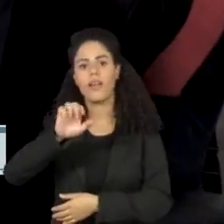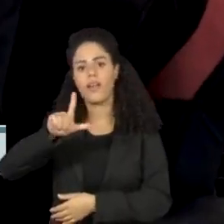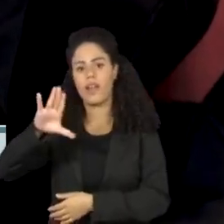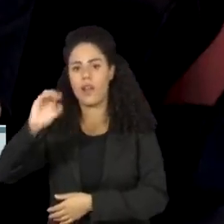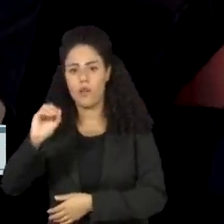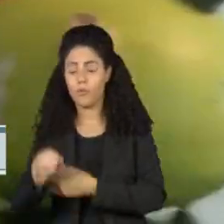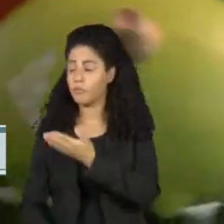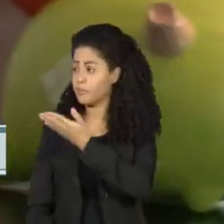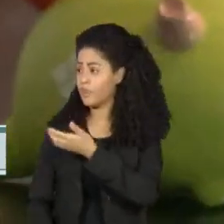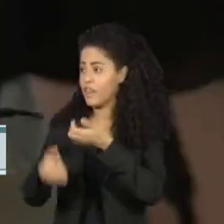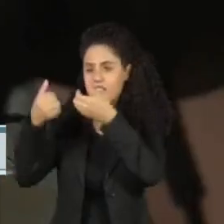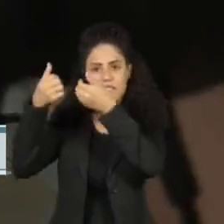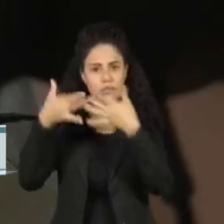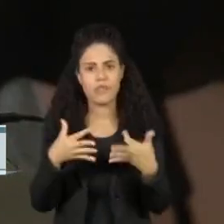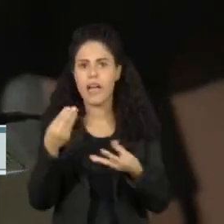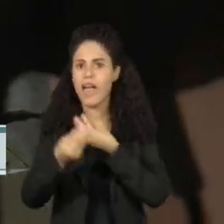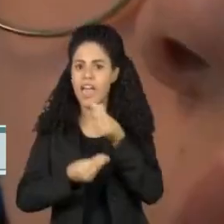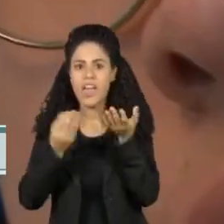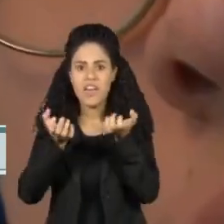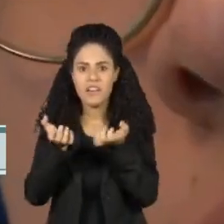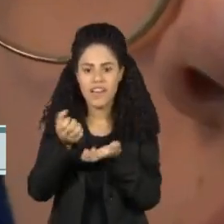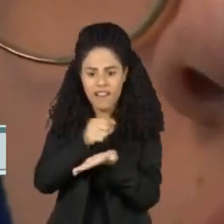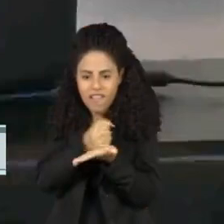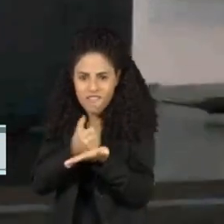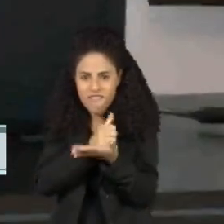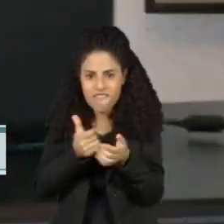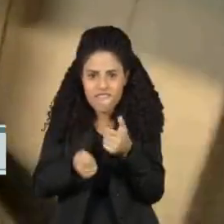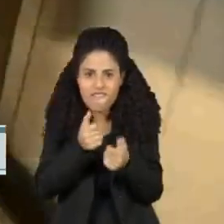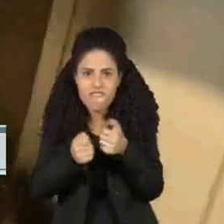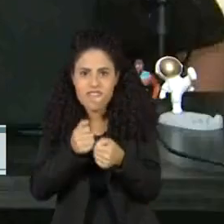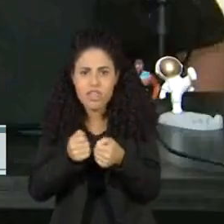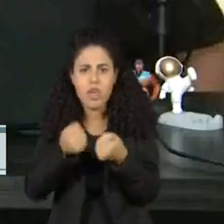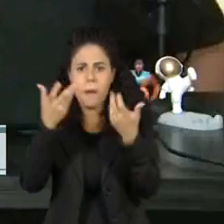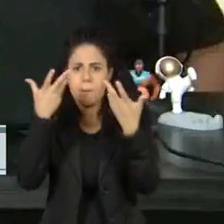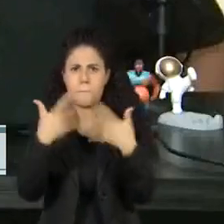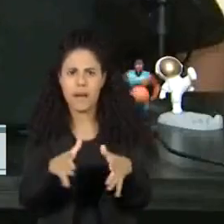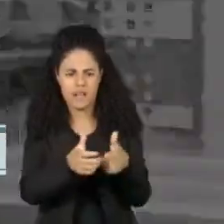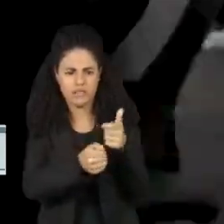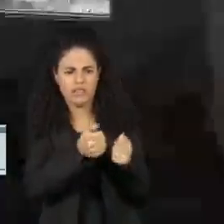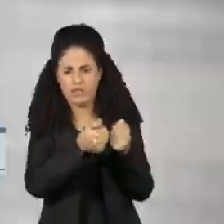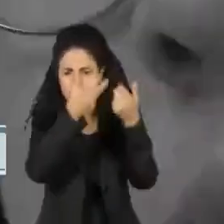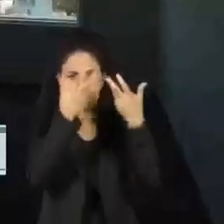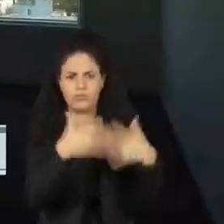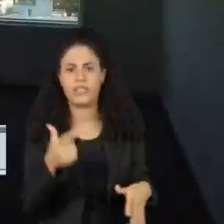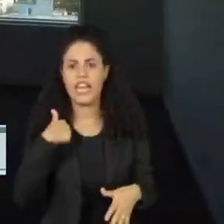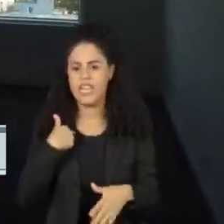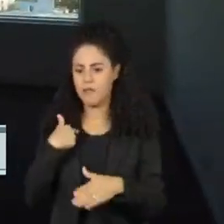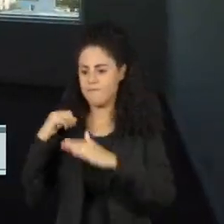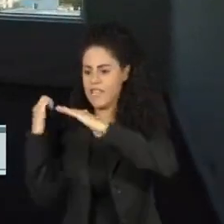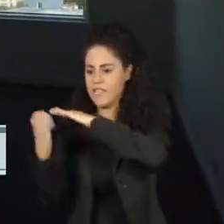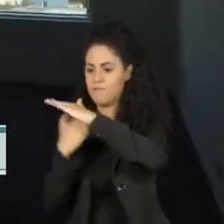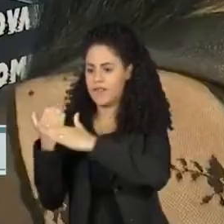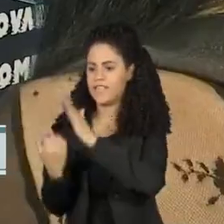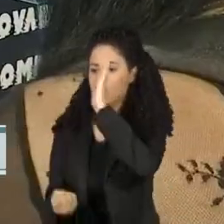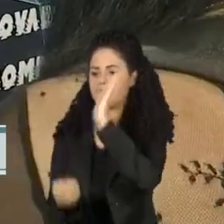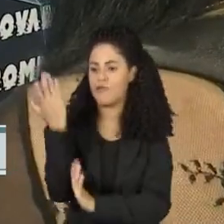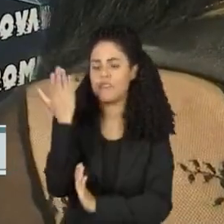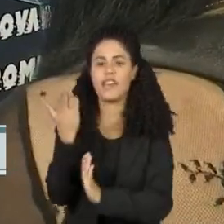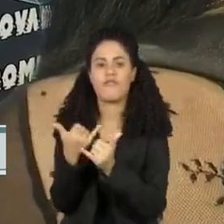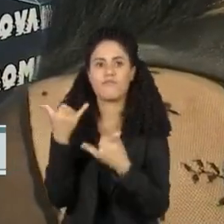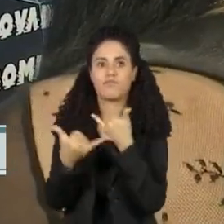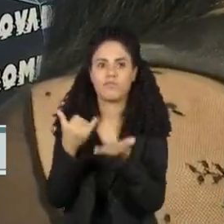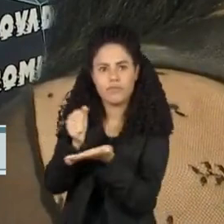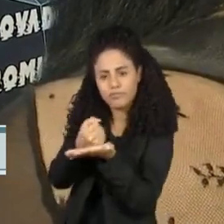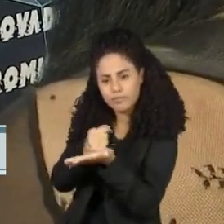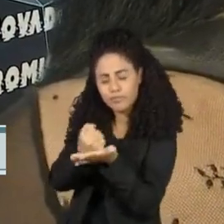por games que resolveu literalmente se jogar nesse mercado ela largou joystick e os jogos e fundou sua própria produtora o